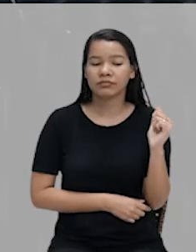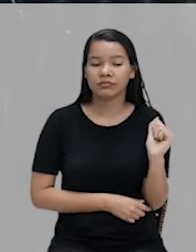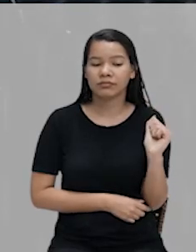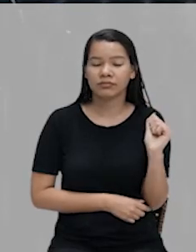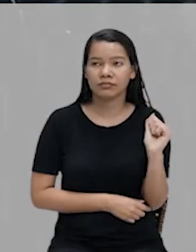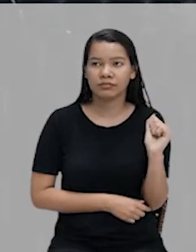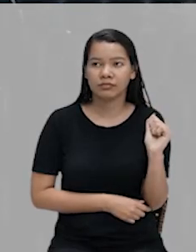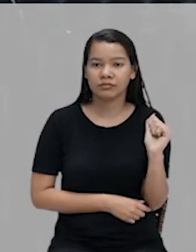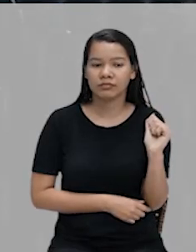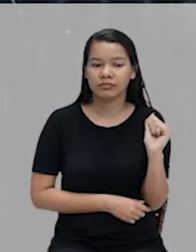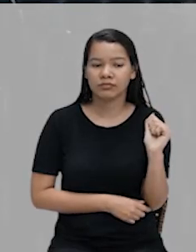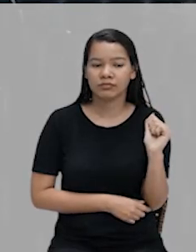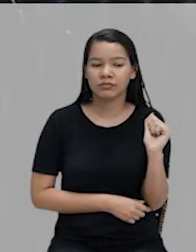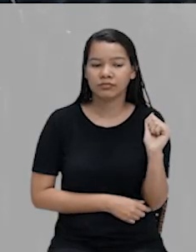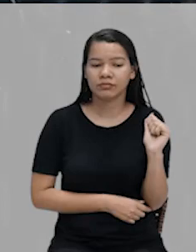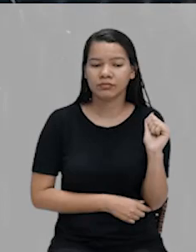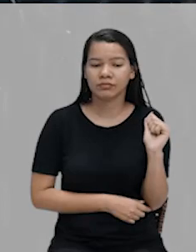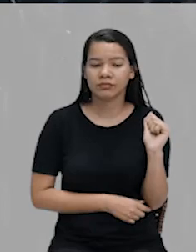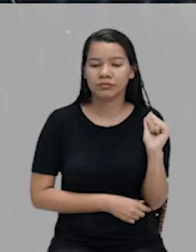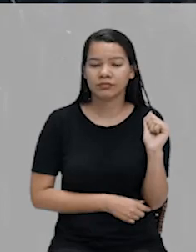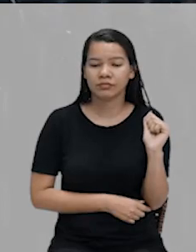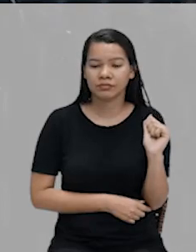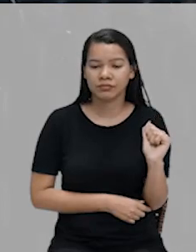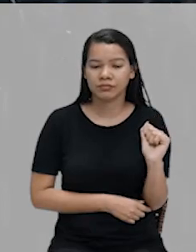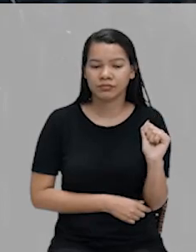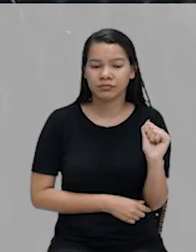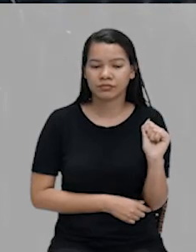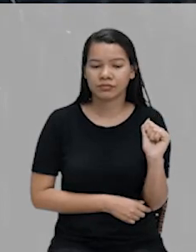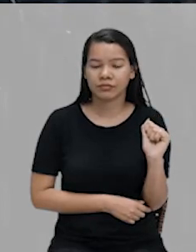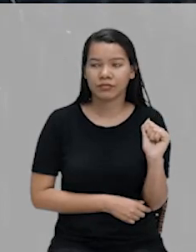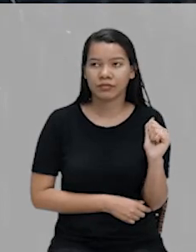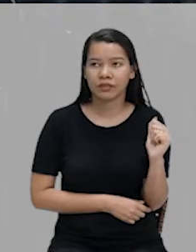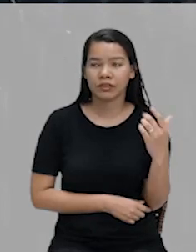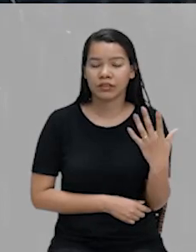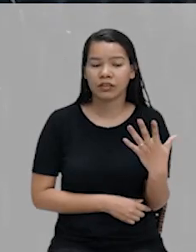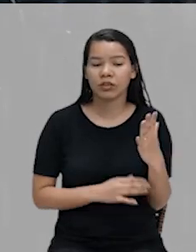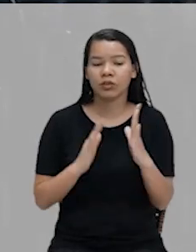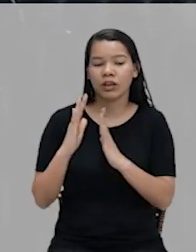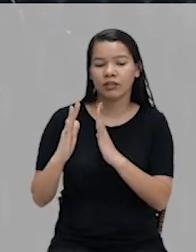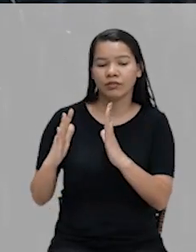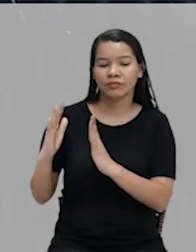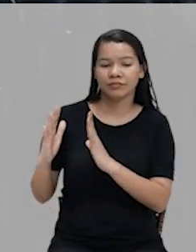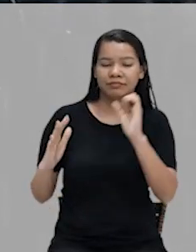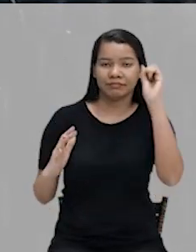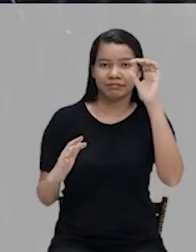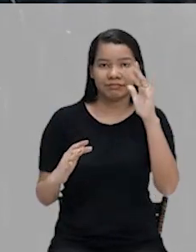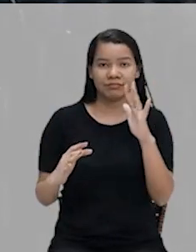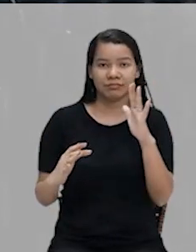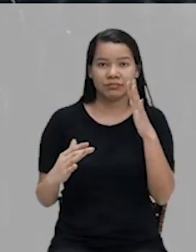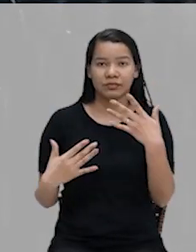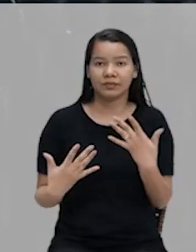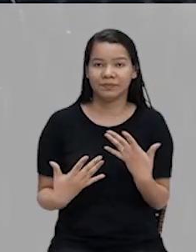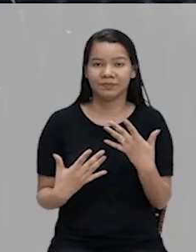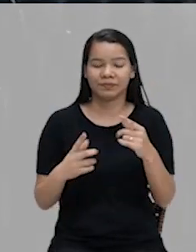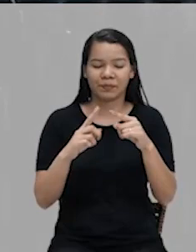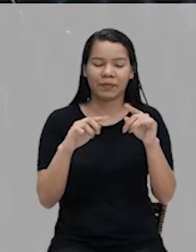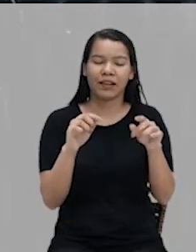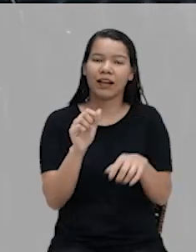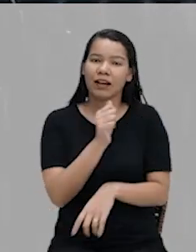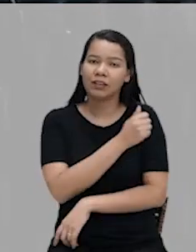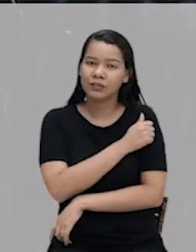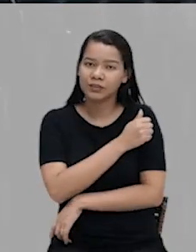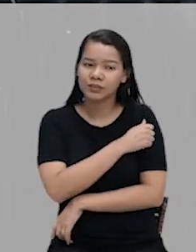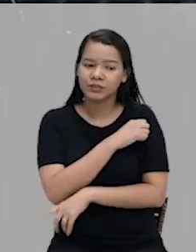ventos, lembrava-lhes os cabelos do seu amado. Então, o reflexo da luz. Turma, reflexo da